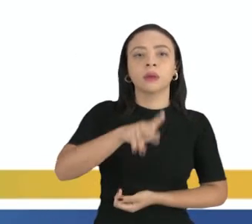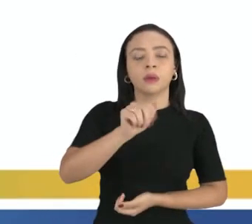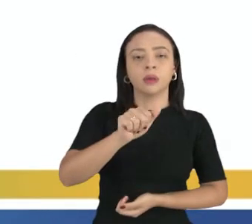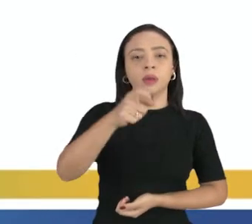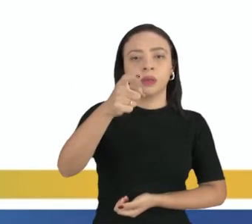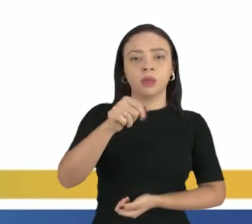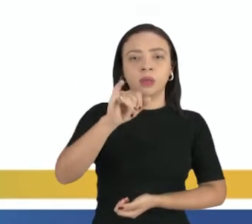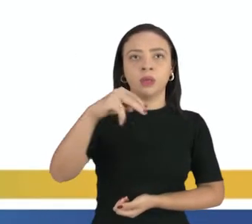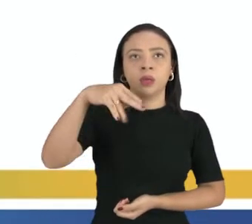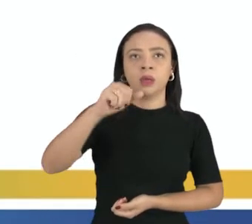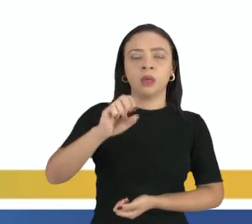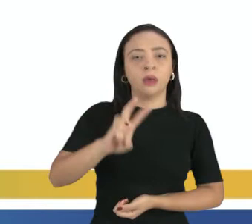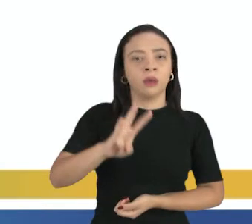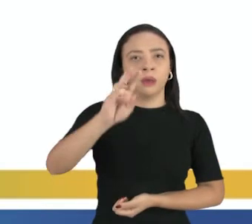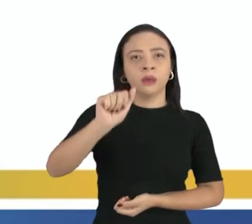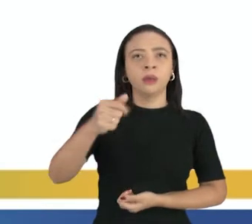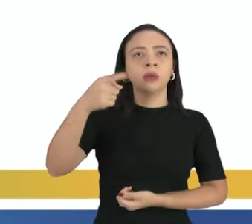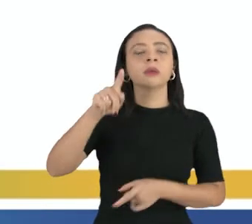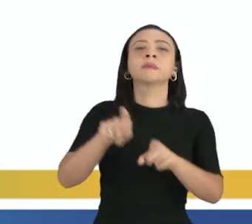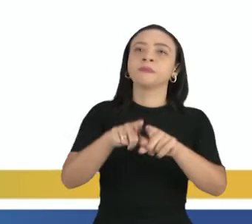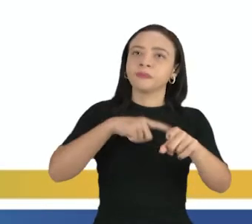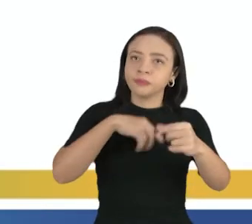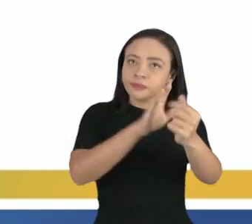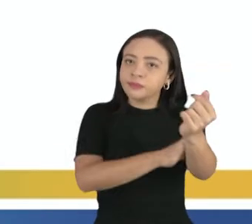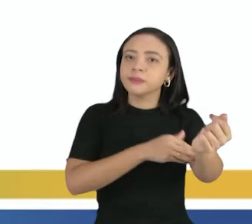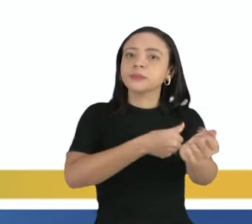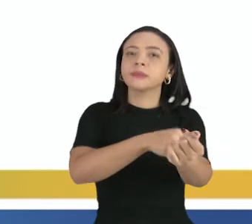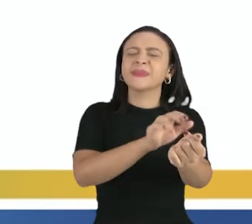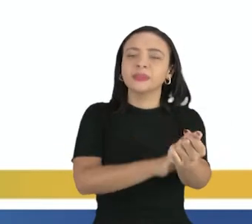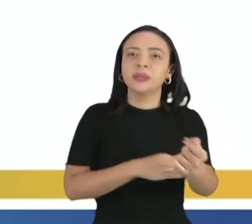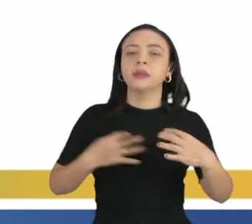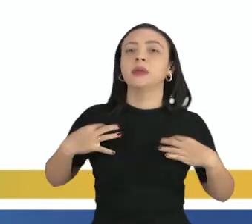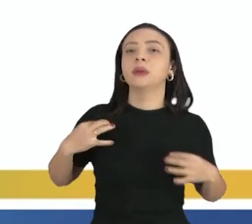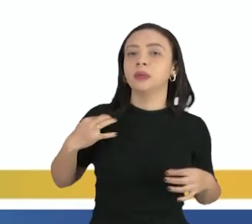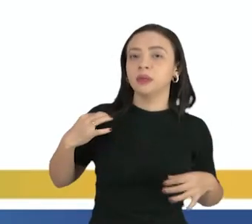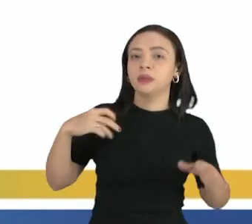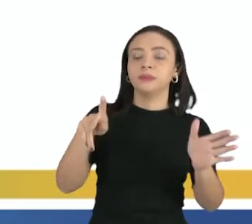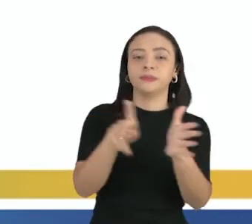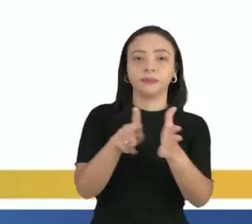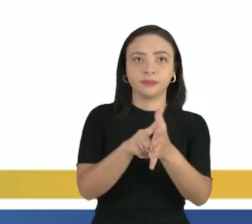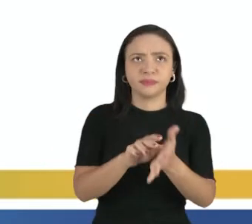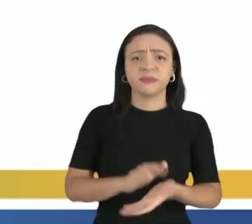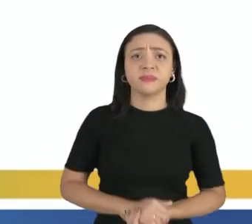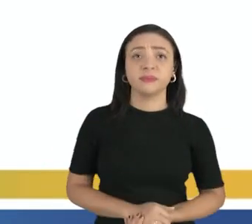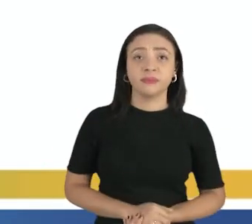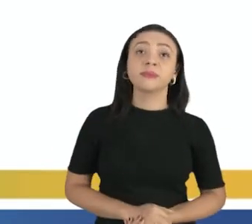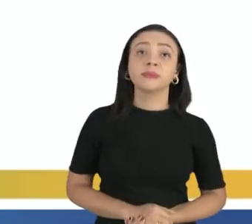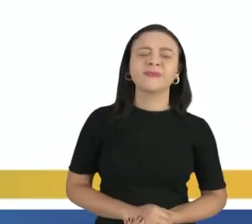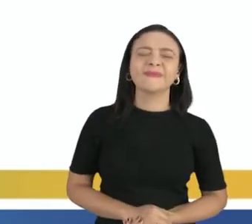também, tá? Com mais pinturas corporais, as vestimentas que eles utilizam, certo?